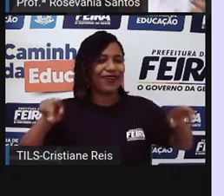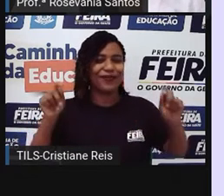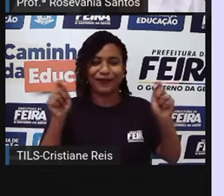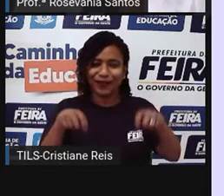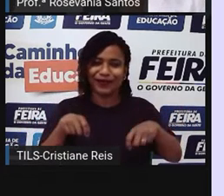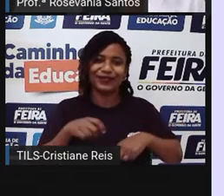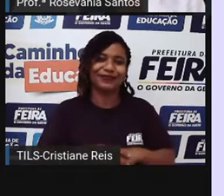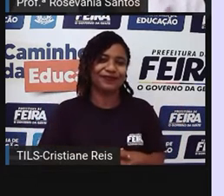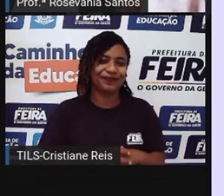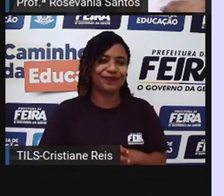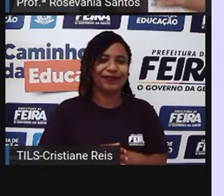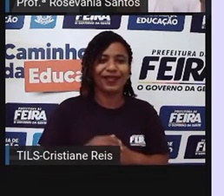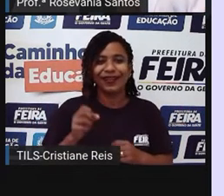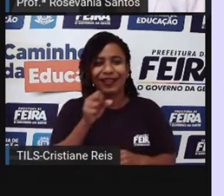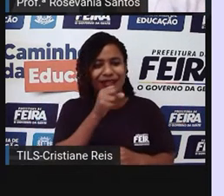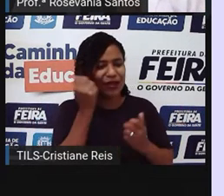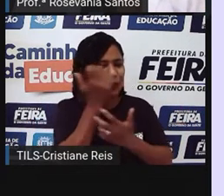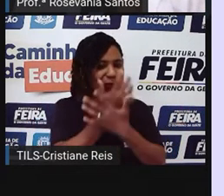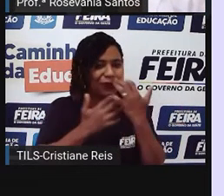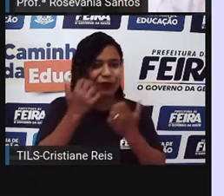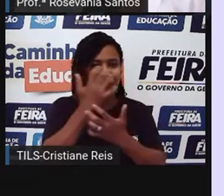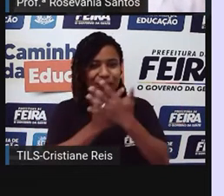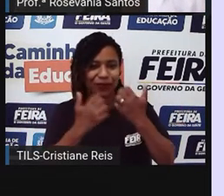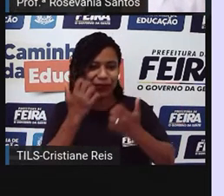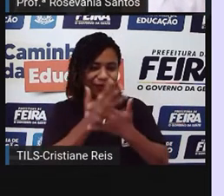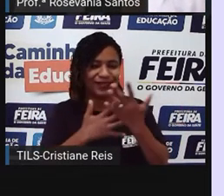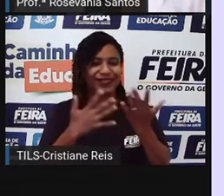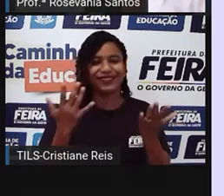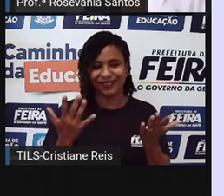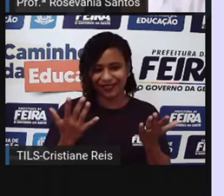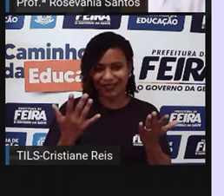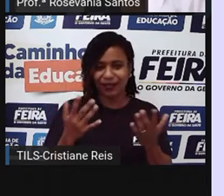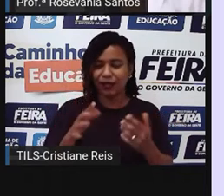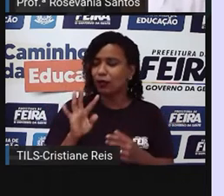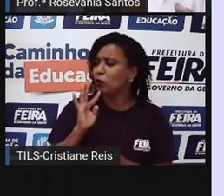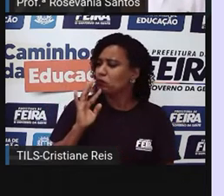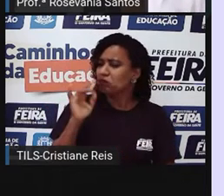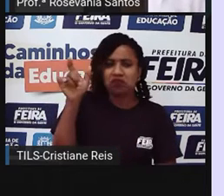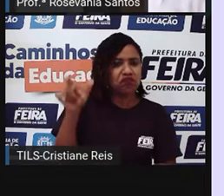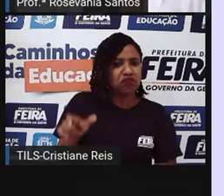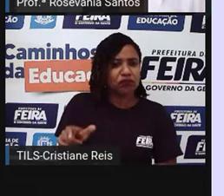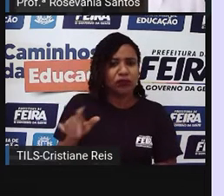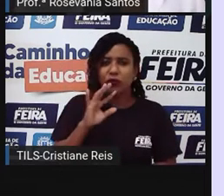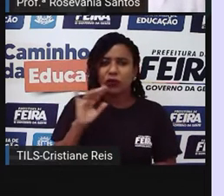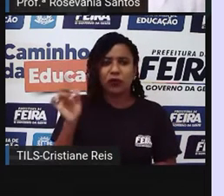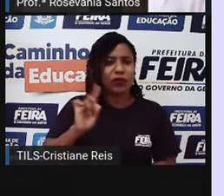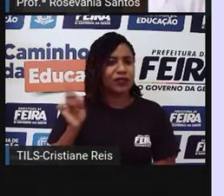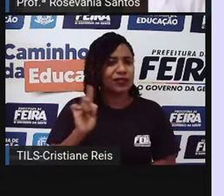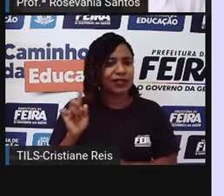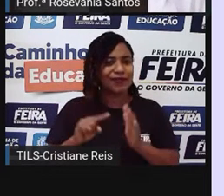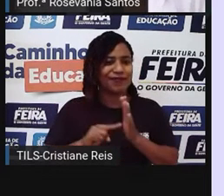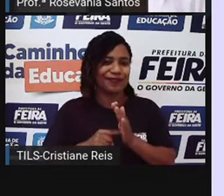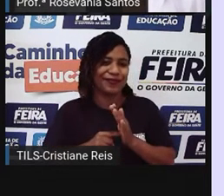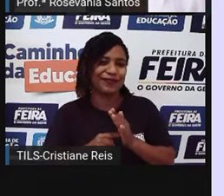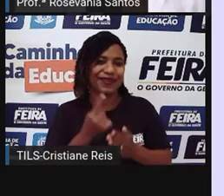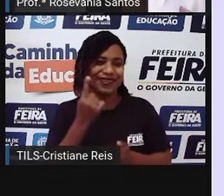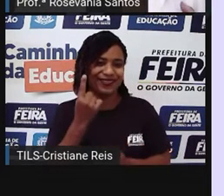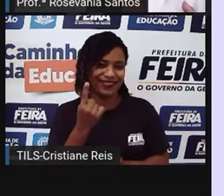está cantando músicas de bandas que a gente nunca teve ali, né, em contato com elas, nem às